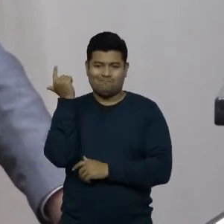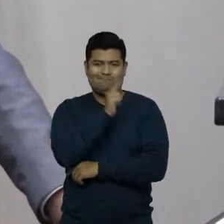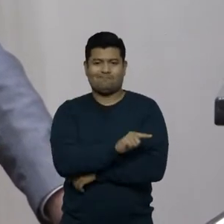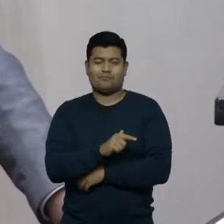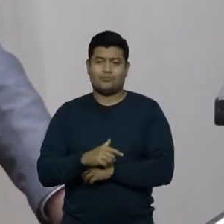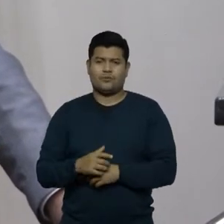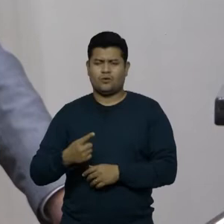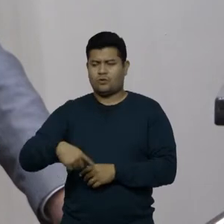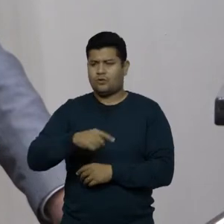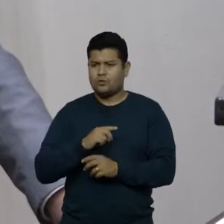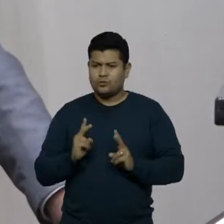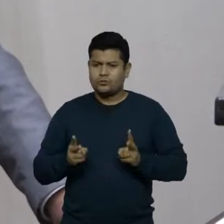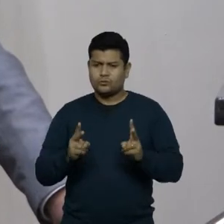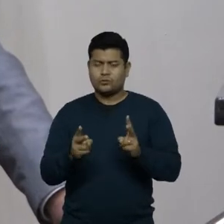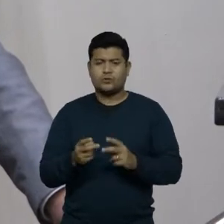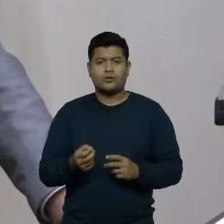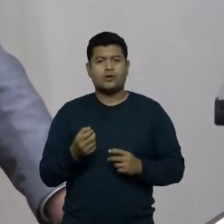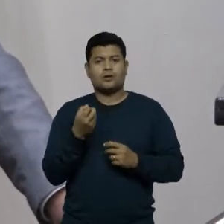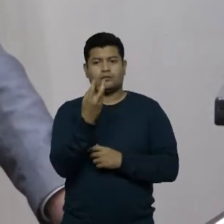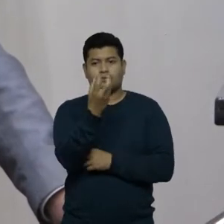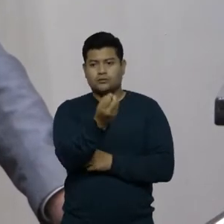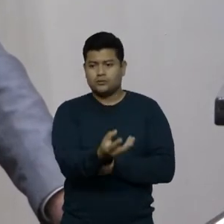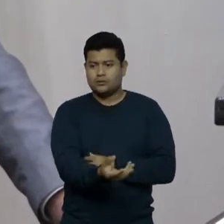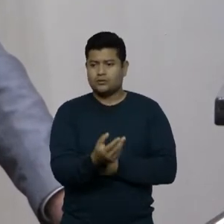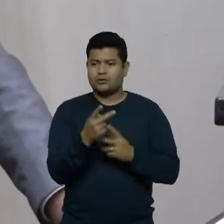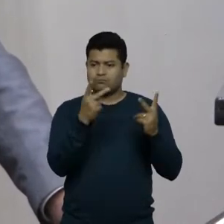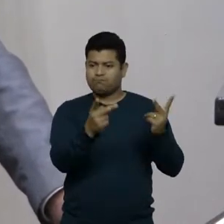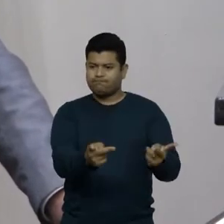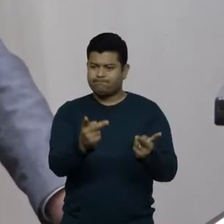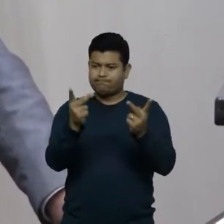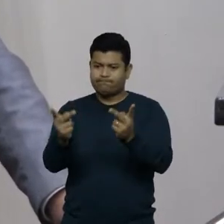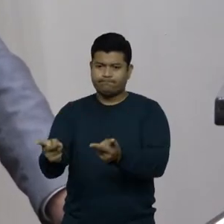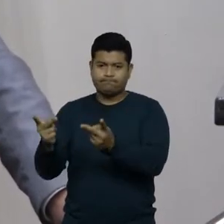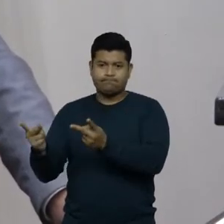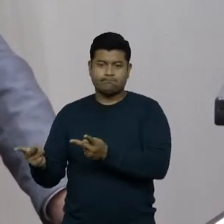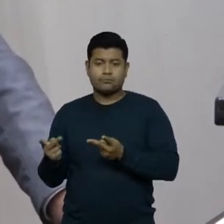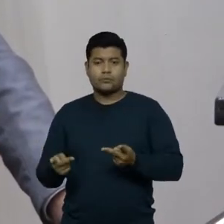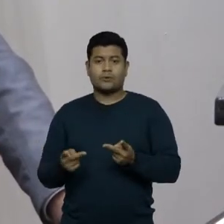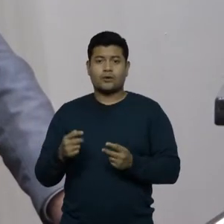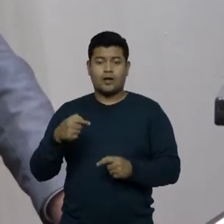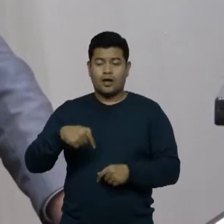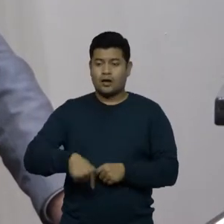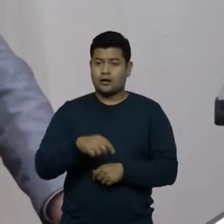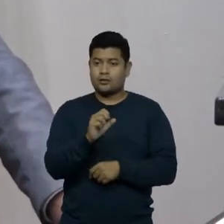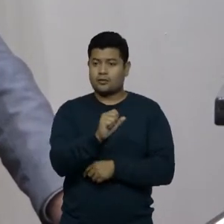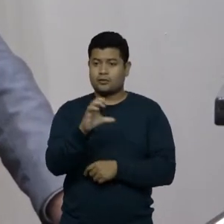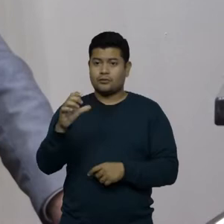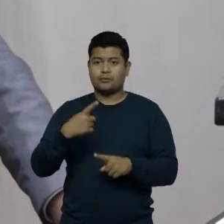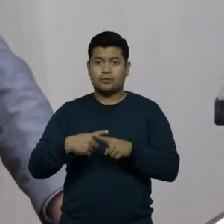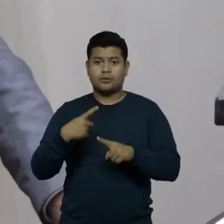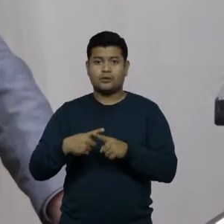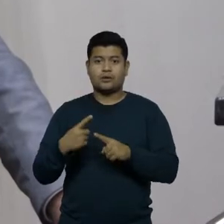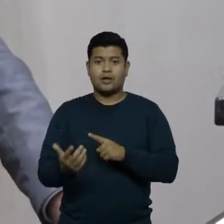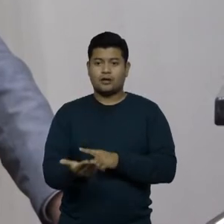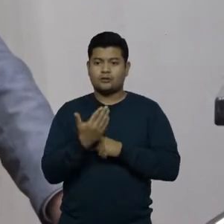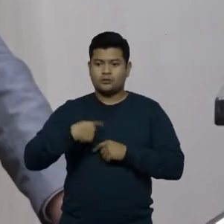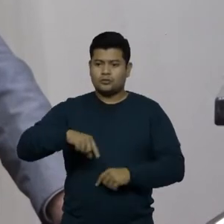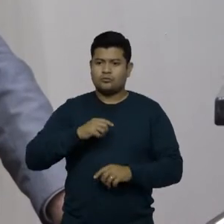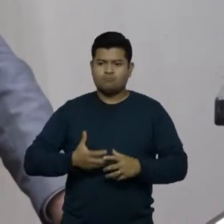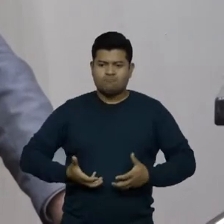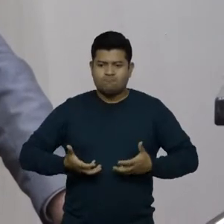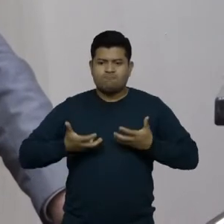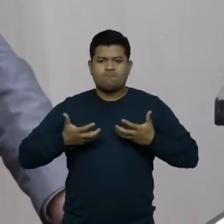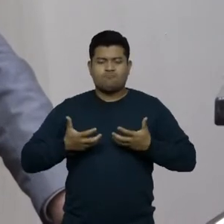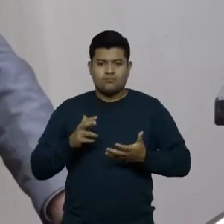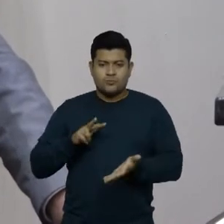andando circulando por Santa Catarina porque isso é que nos motivo porque a gente